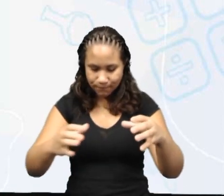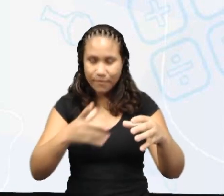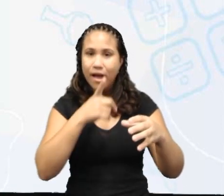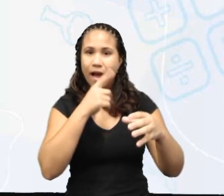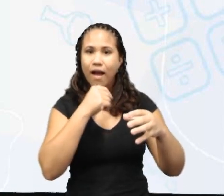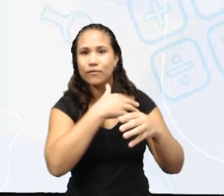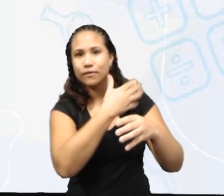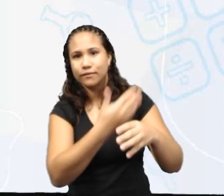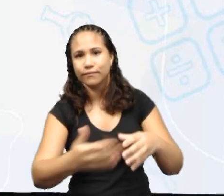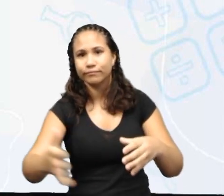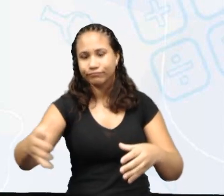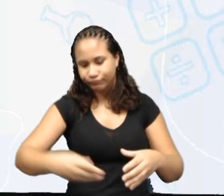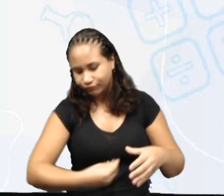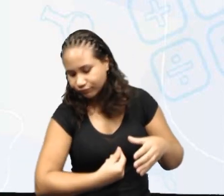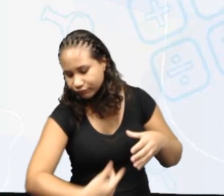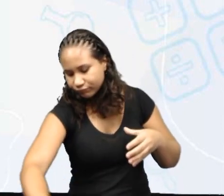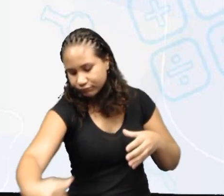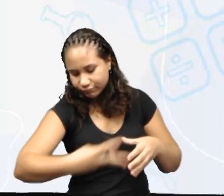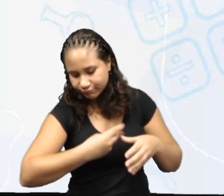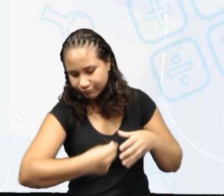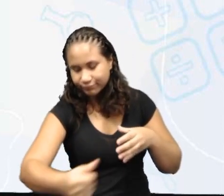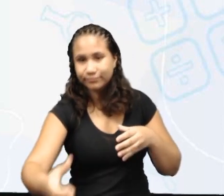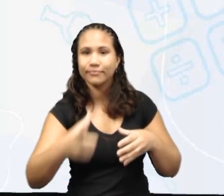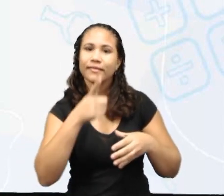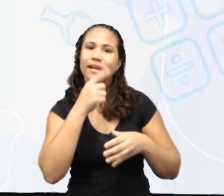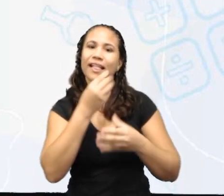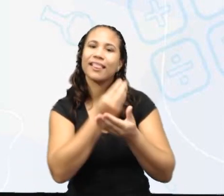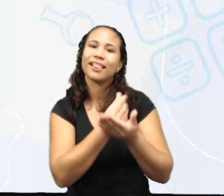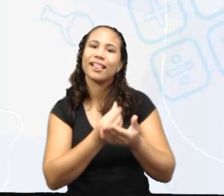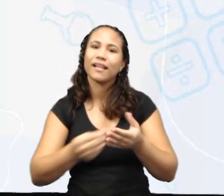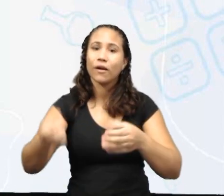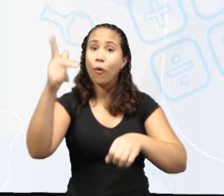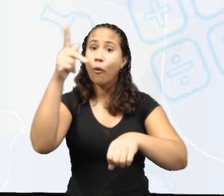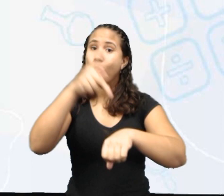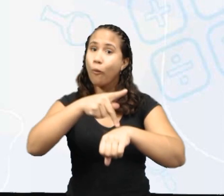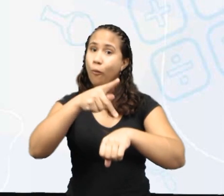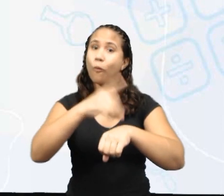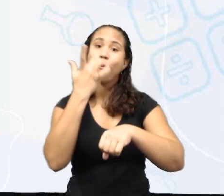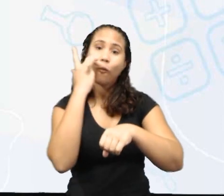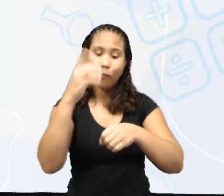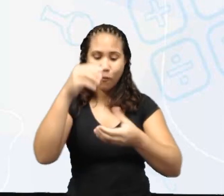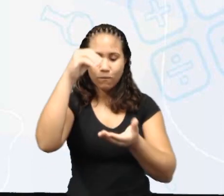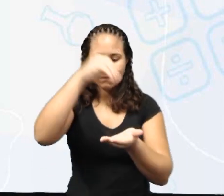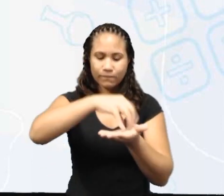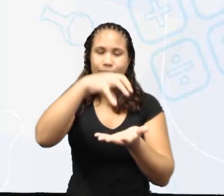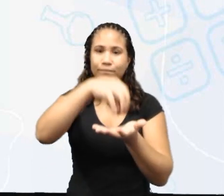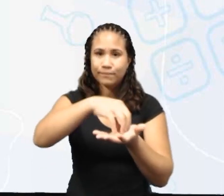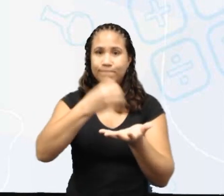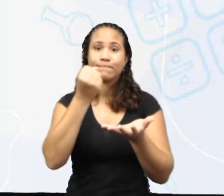própria água vai levar os grãos de areia, que são mais leves, e vai deixar os grãos de ouro, que são mais pesados.